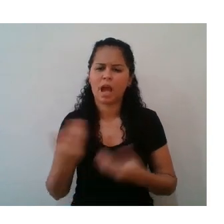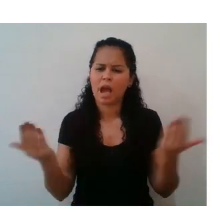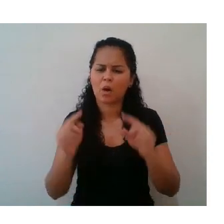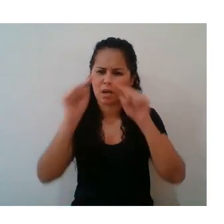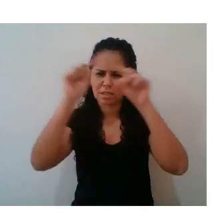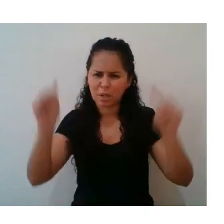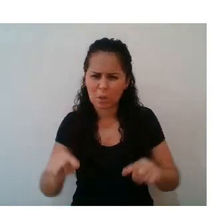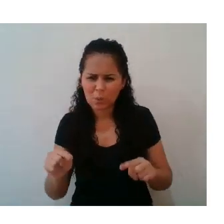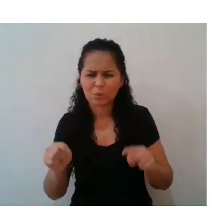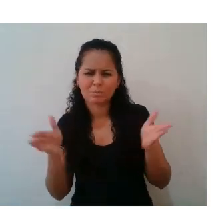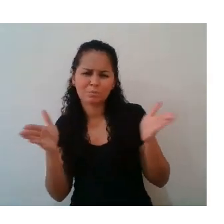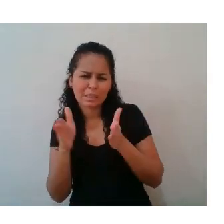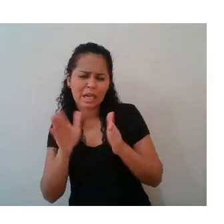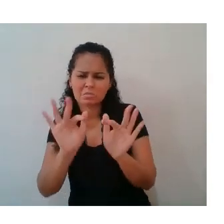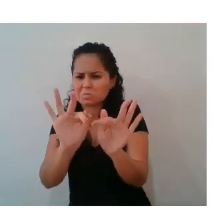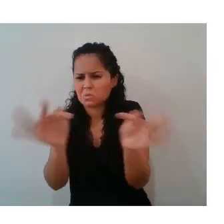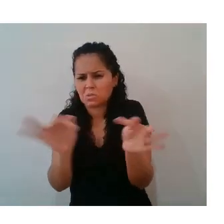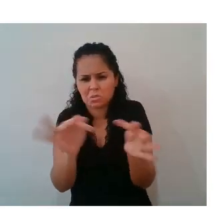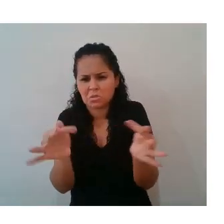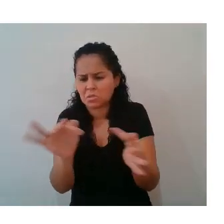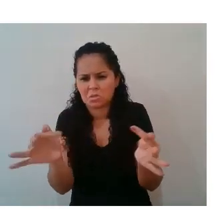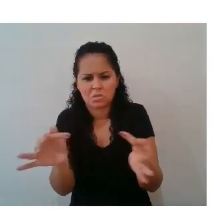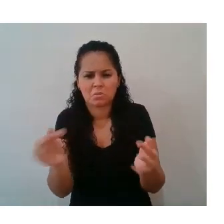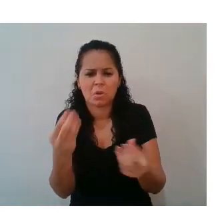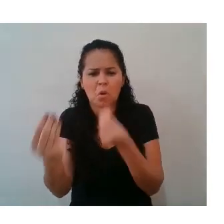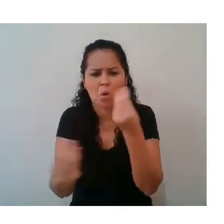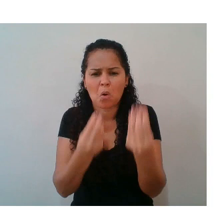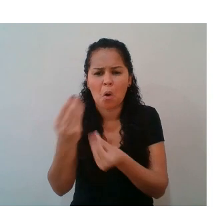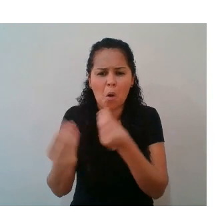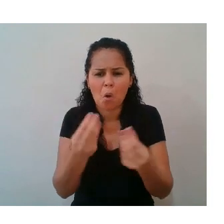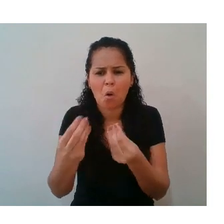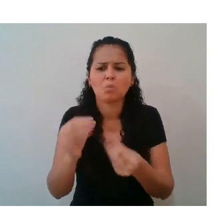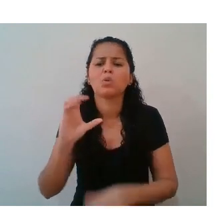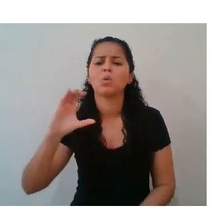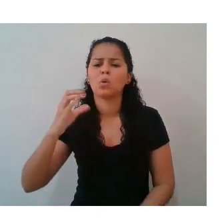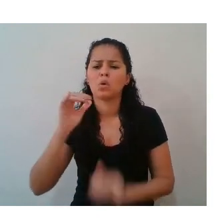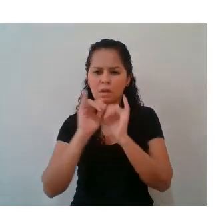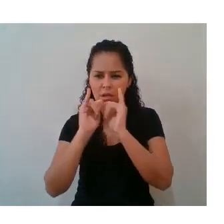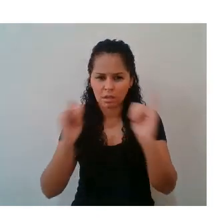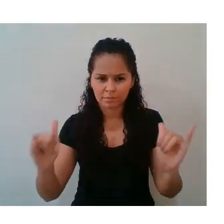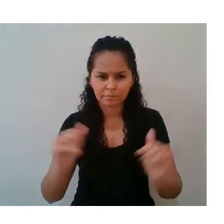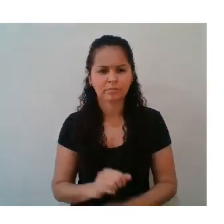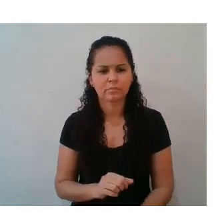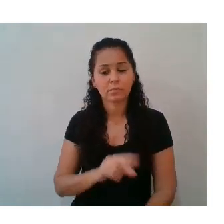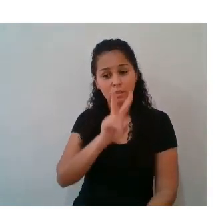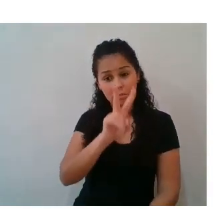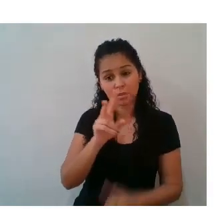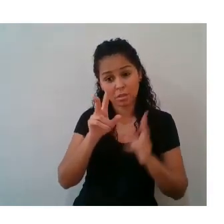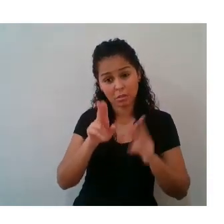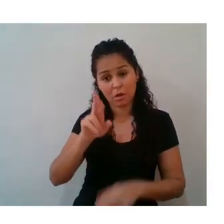esse circuito aqui pequenininho, bem simples, quanto valeria a corrente. Eu uso V igual a